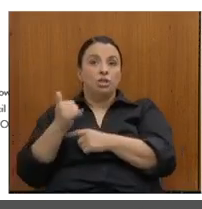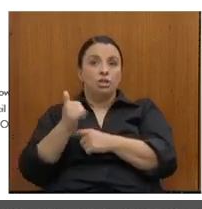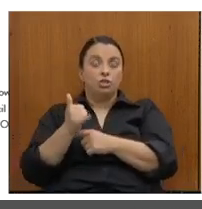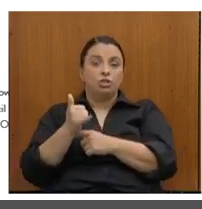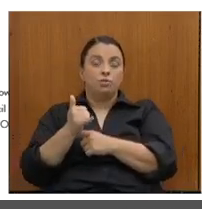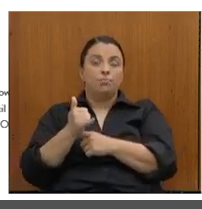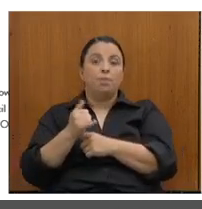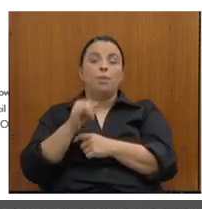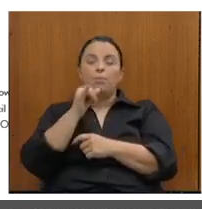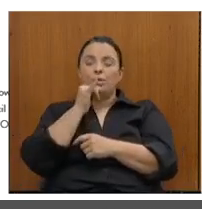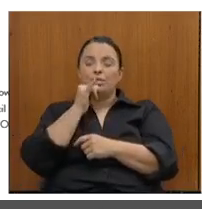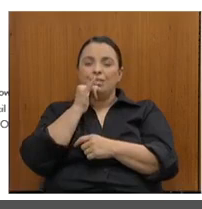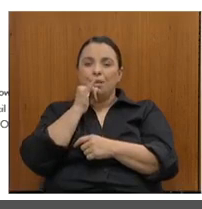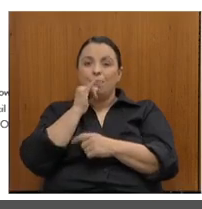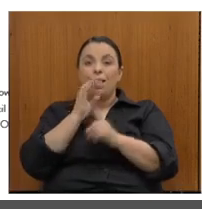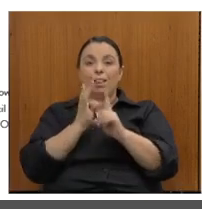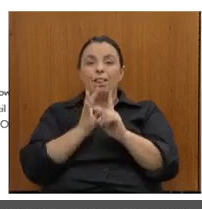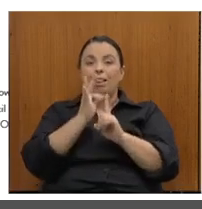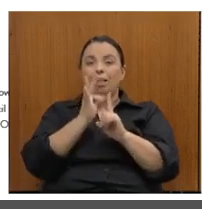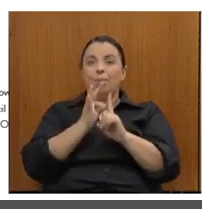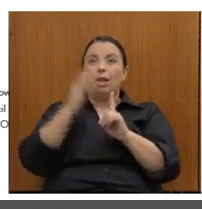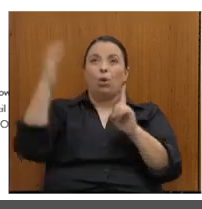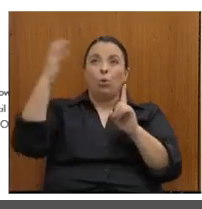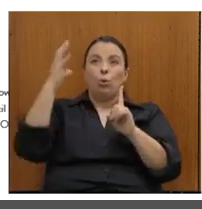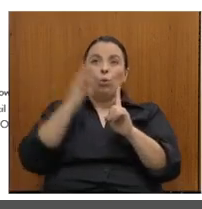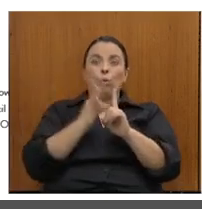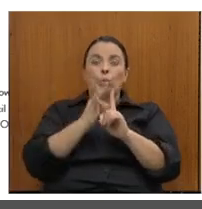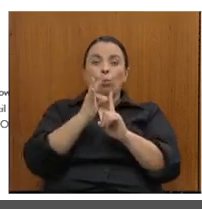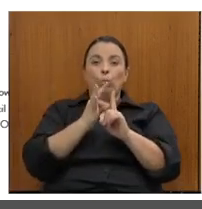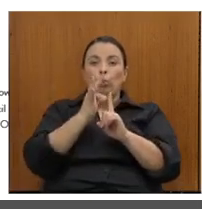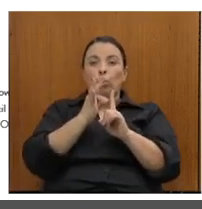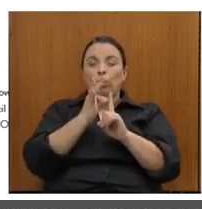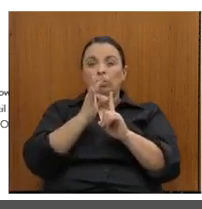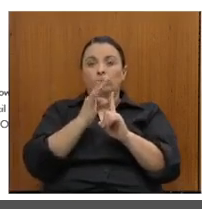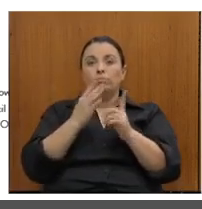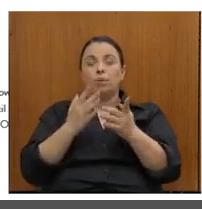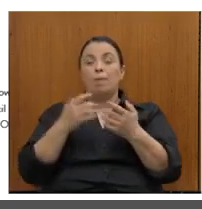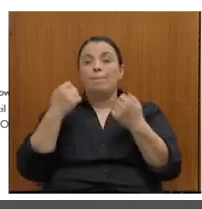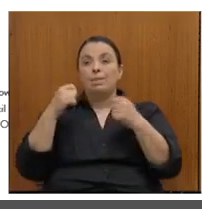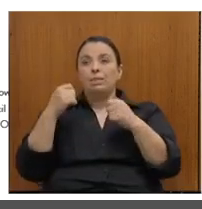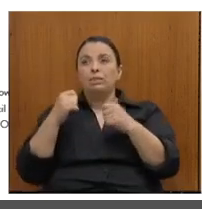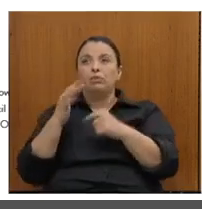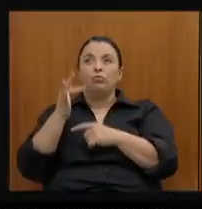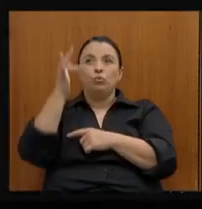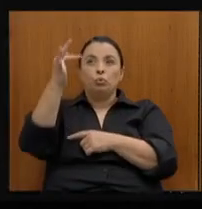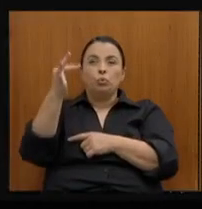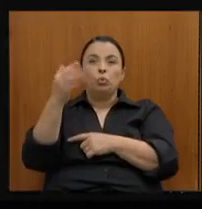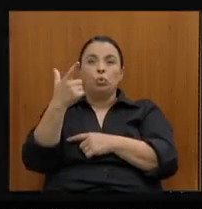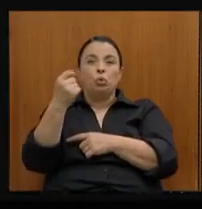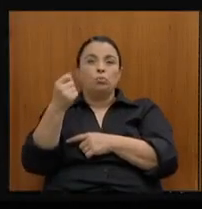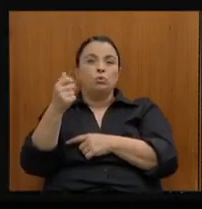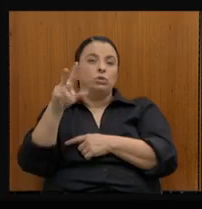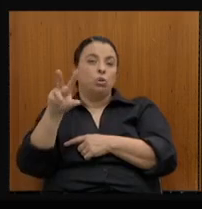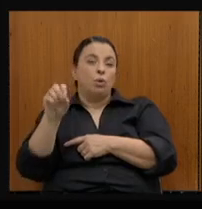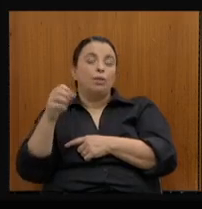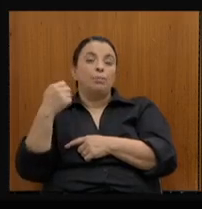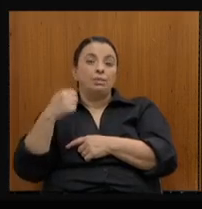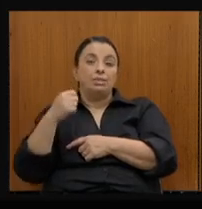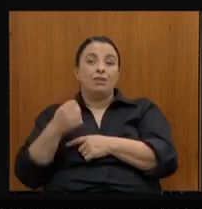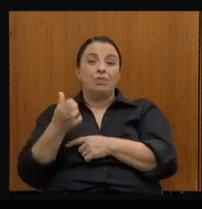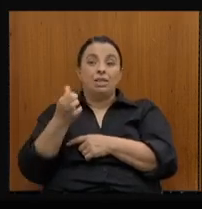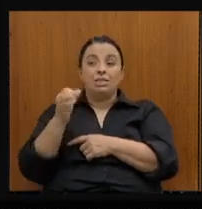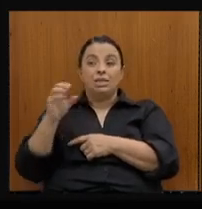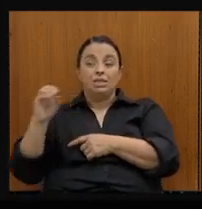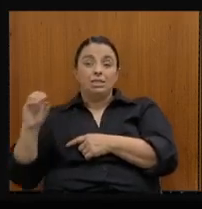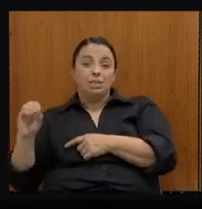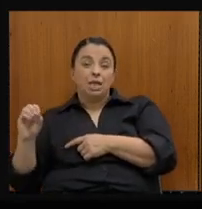-1,8 graus centígrados ou se precisaria de ter em 2050 600 milhões de toneladas